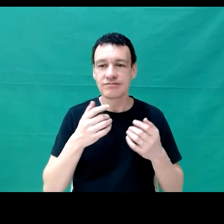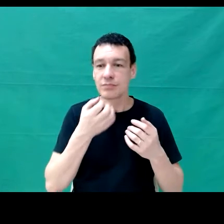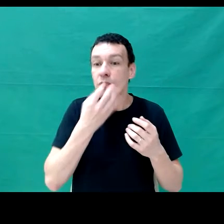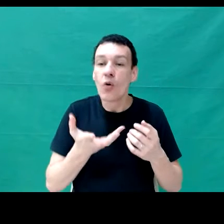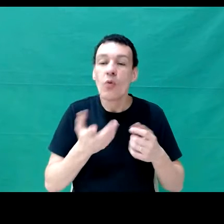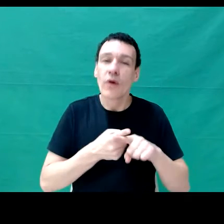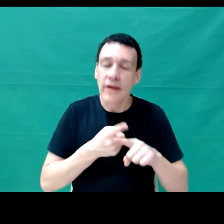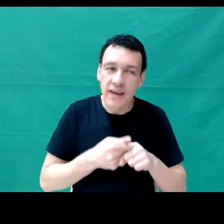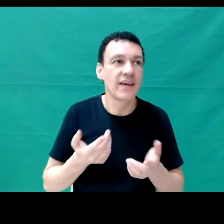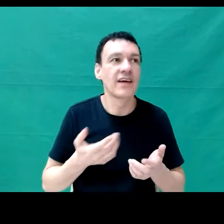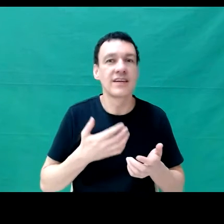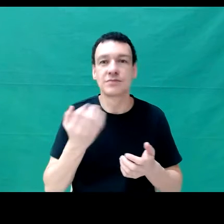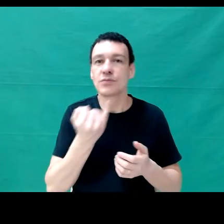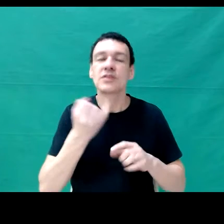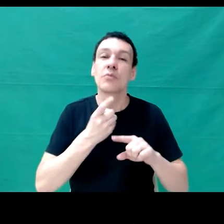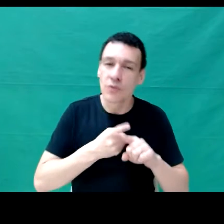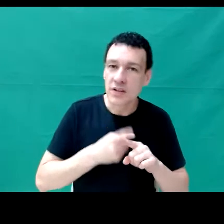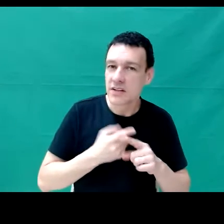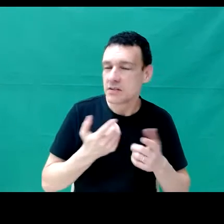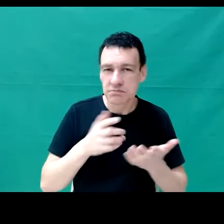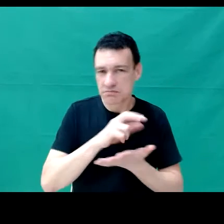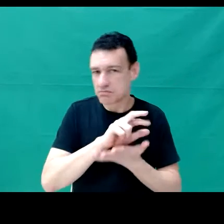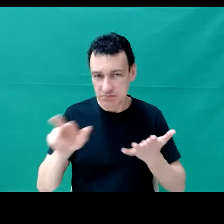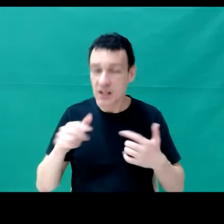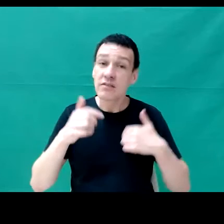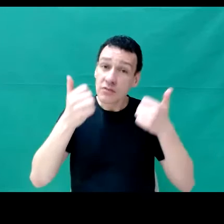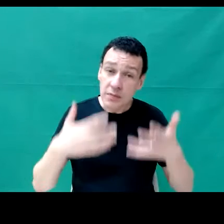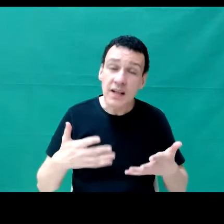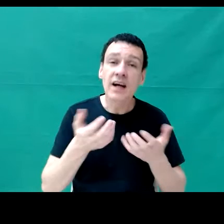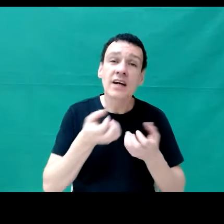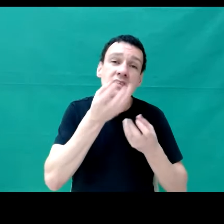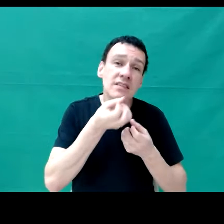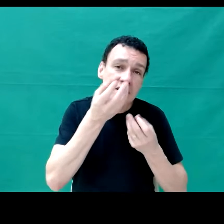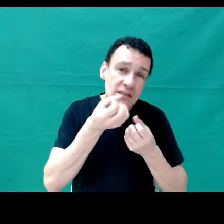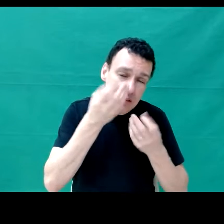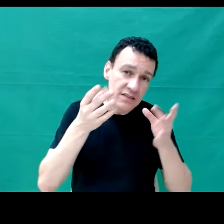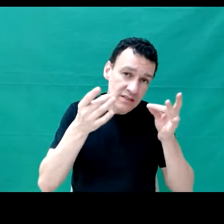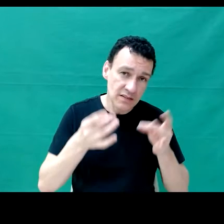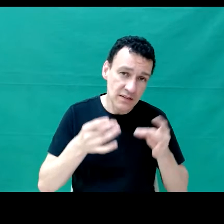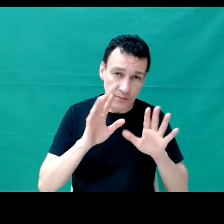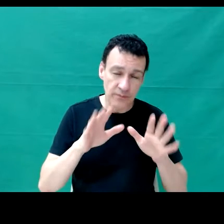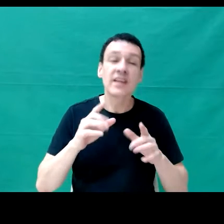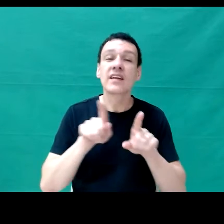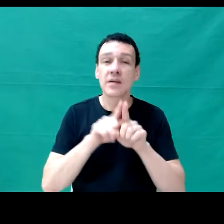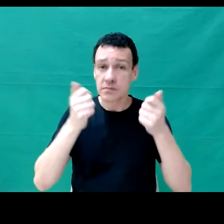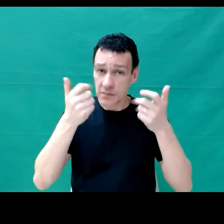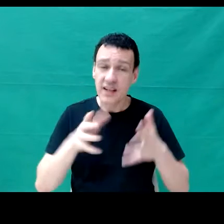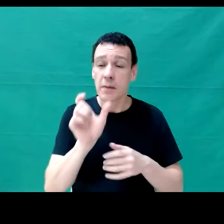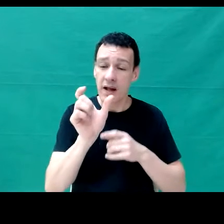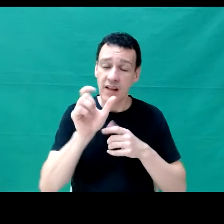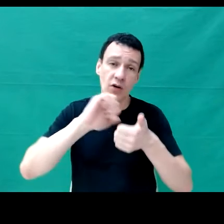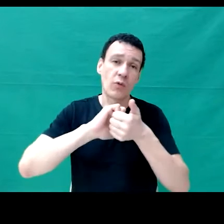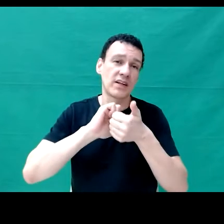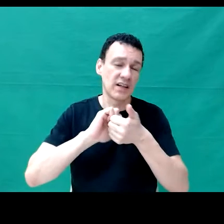eu vou trazer alguns dados para vocês, né, e falar um pouco sobre uma palavra muito importante que se chama qualidade, né.